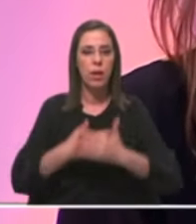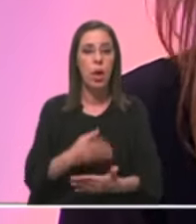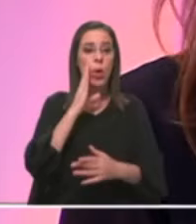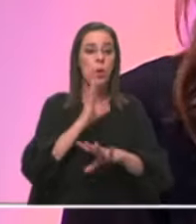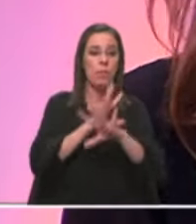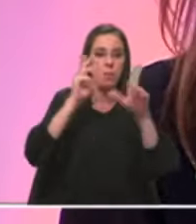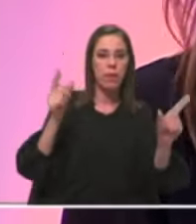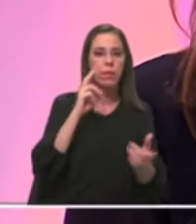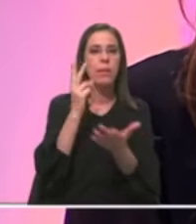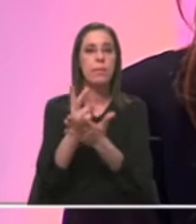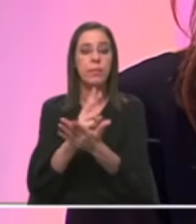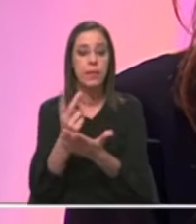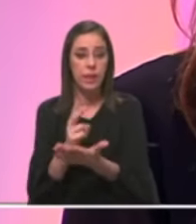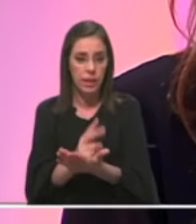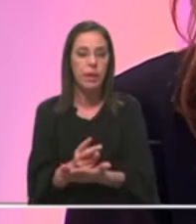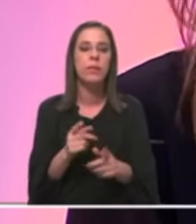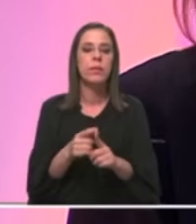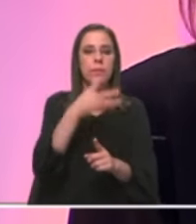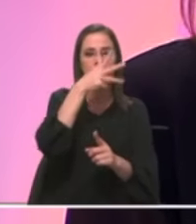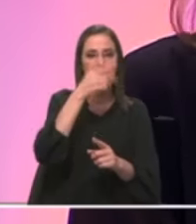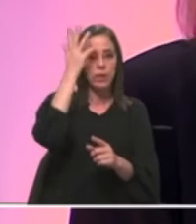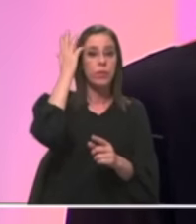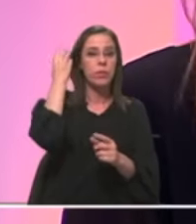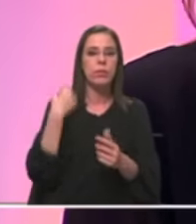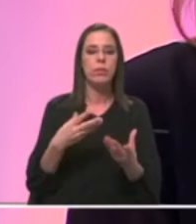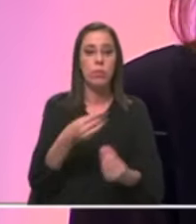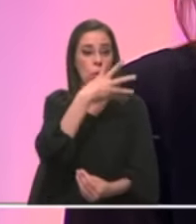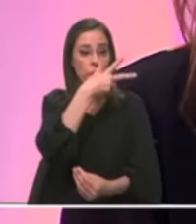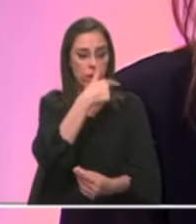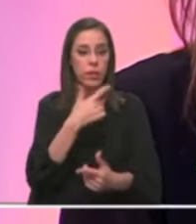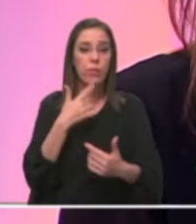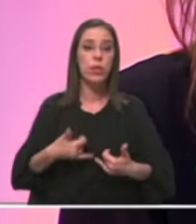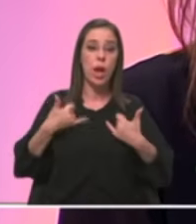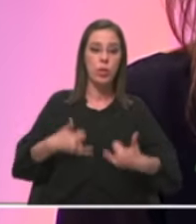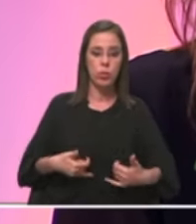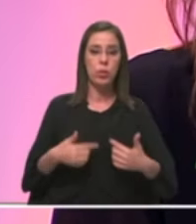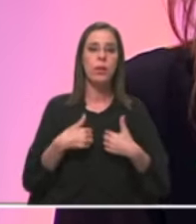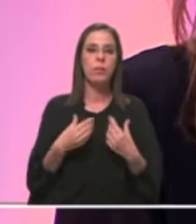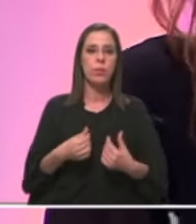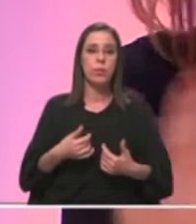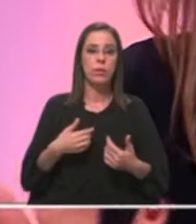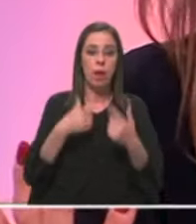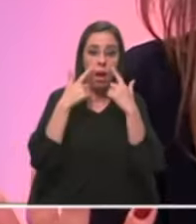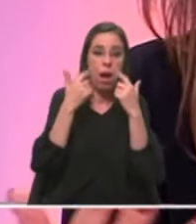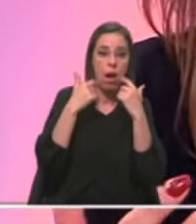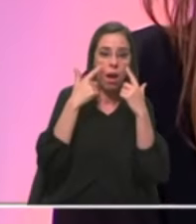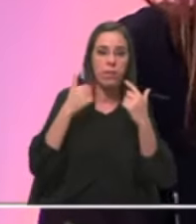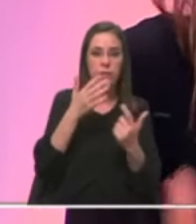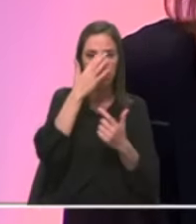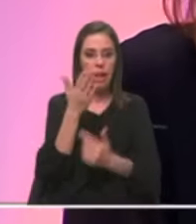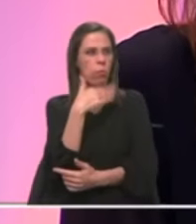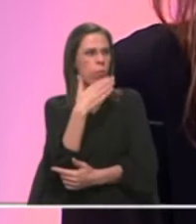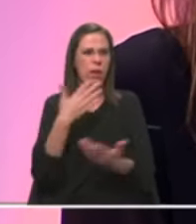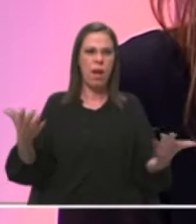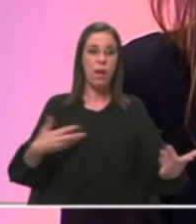dormir mal pesadelos eh triste muito triste e muito assustada eu dava por mim desatar a chorar por